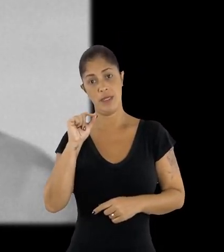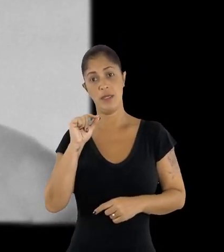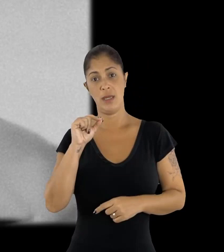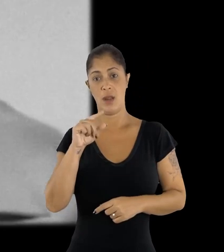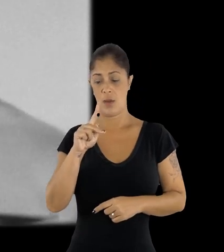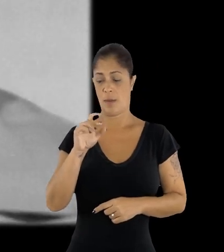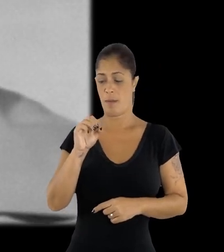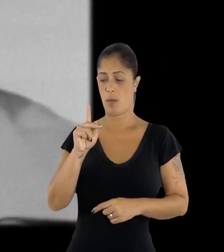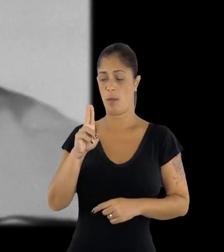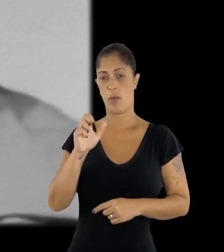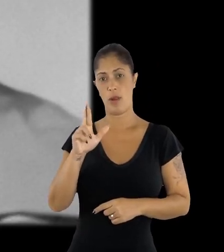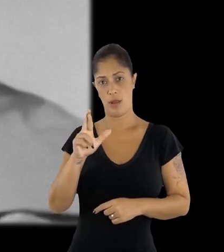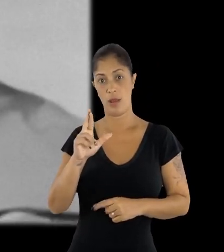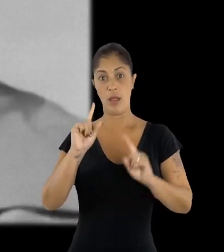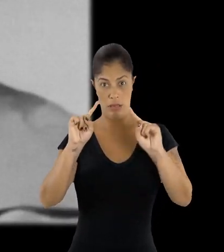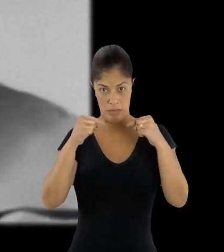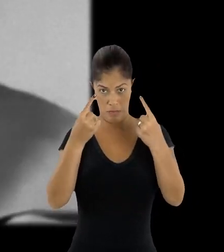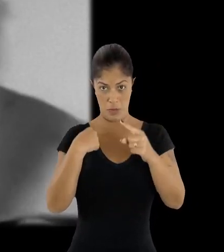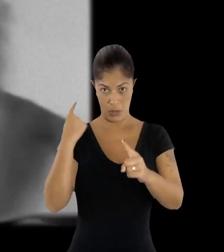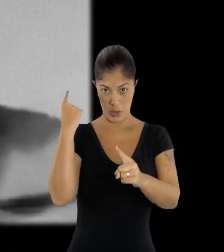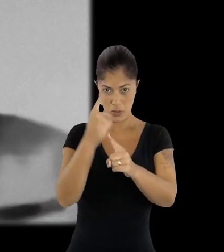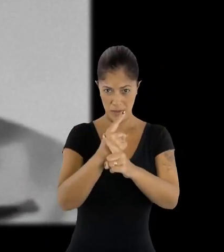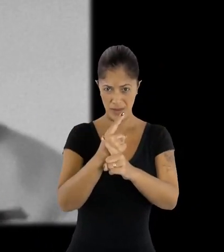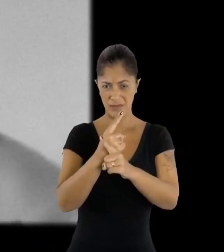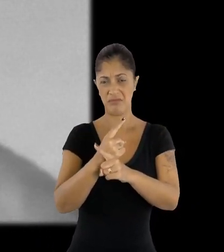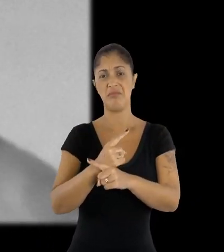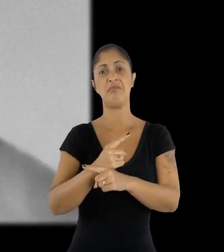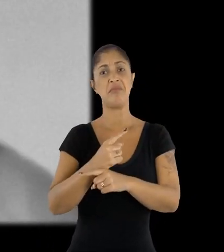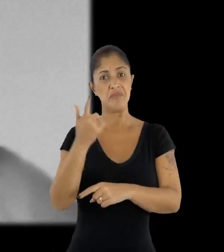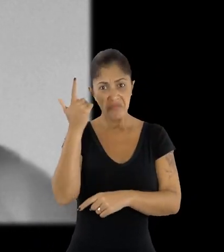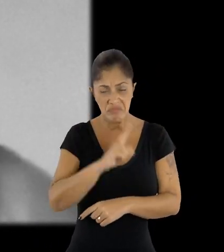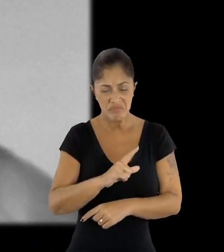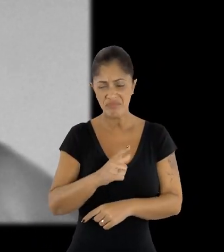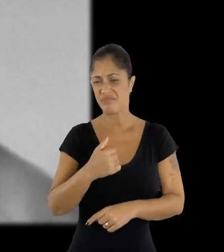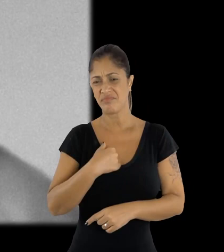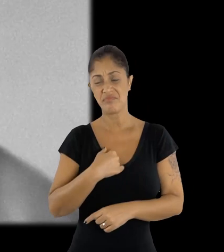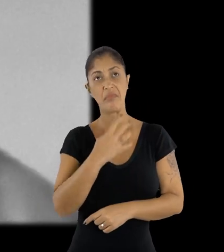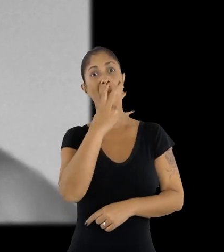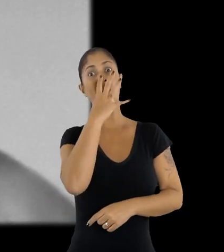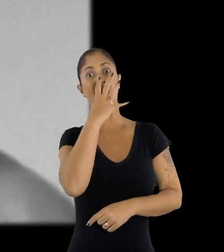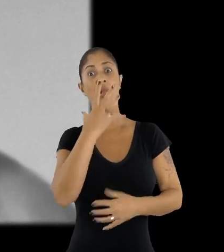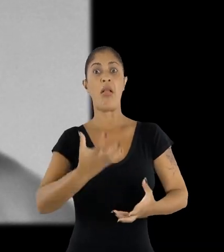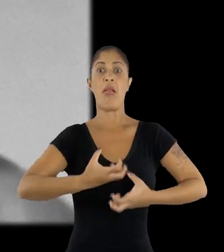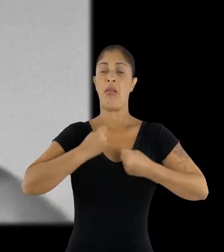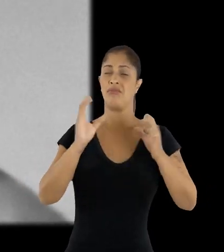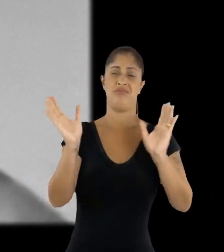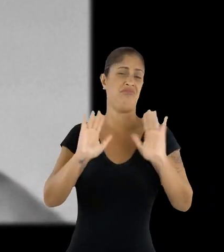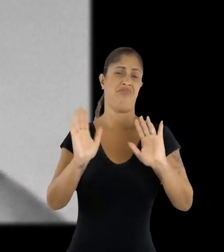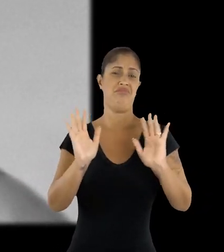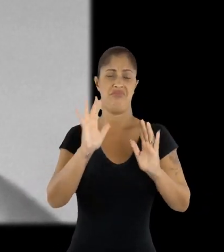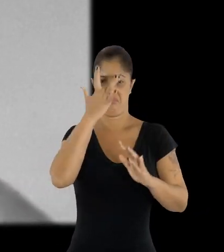apesar da minha opção popular. Então, tu sabes que depois que eu descobri isso, nunca mais me espantei